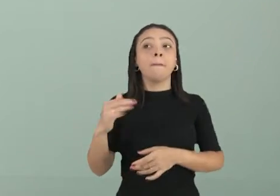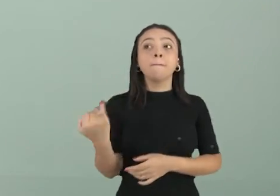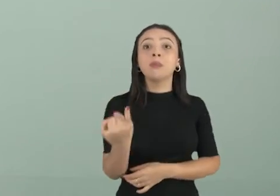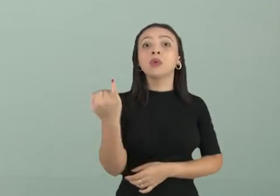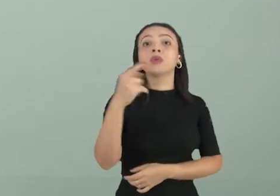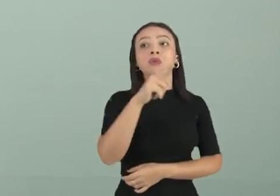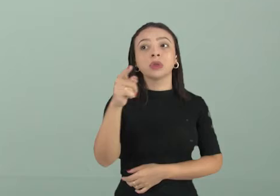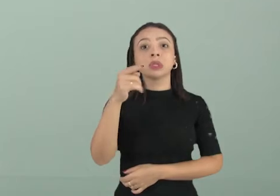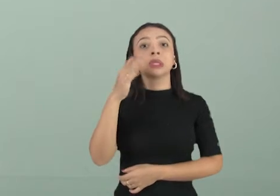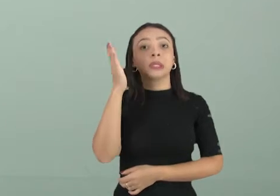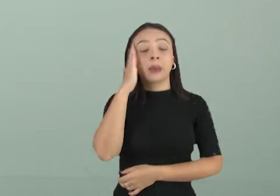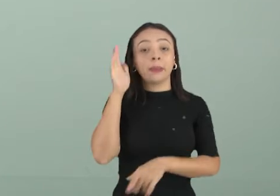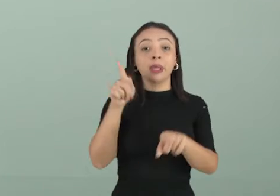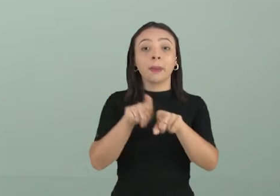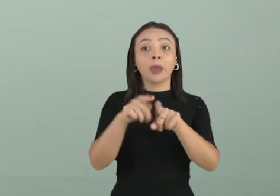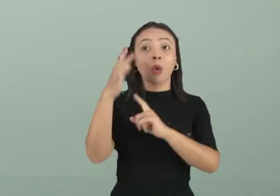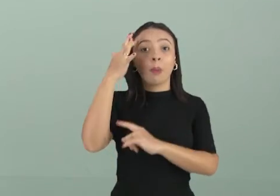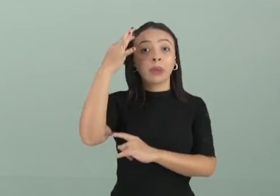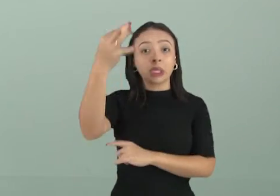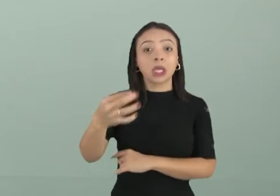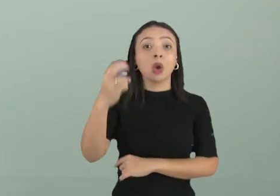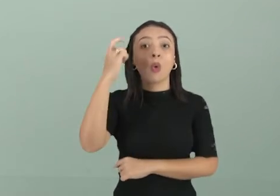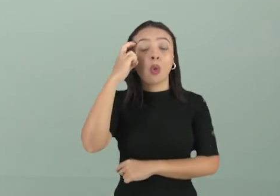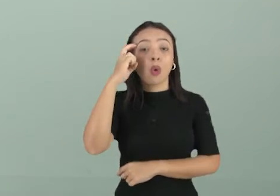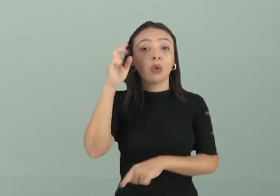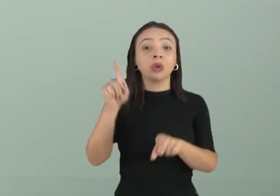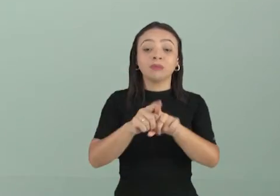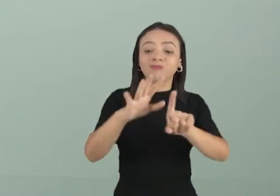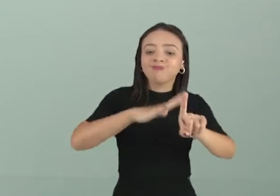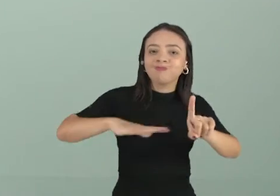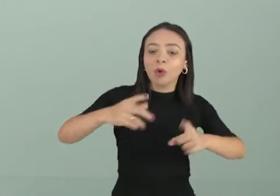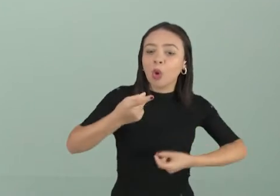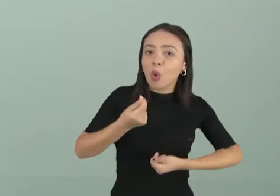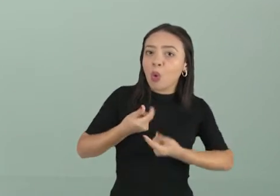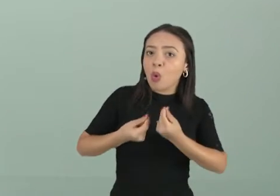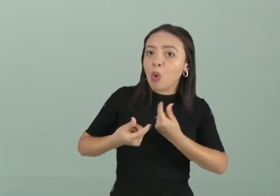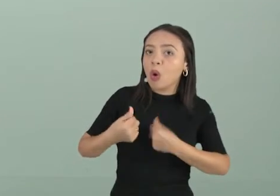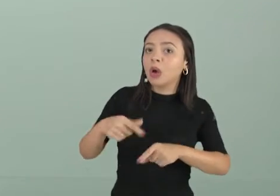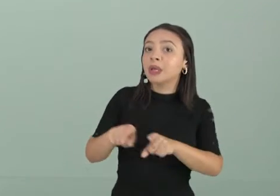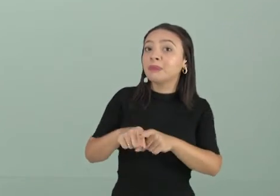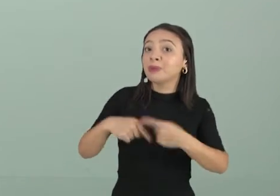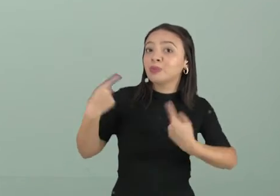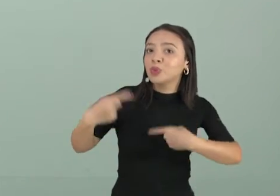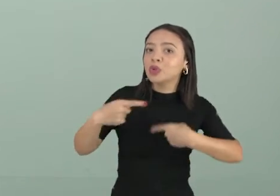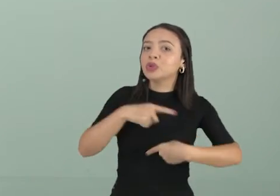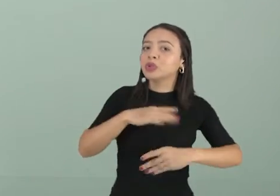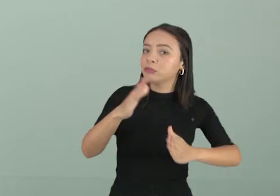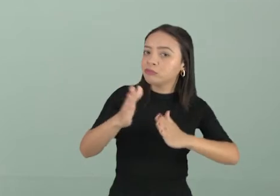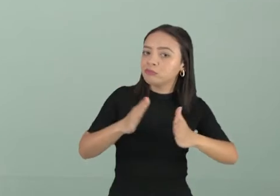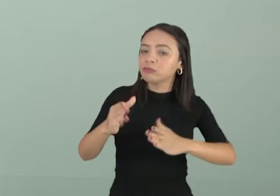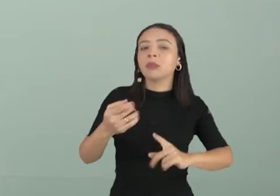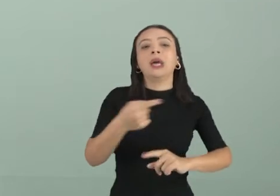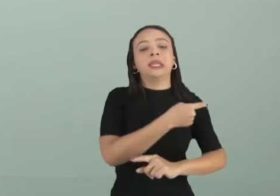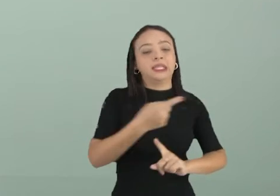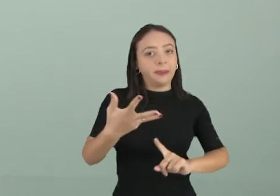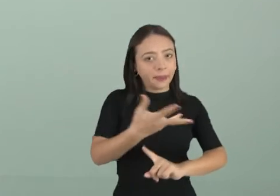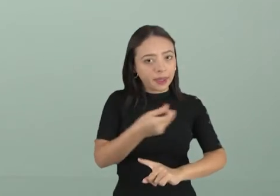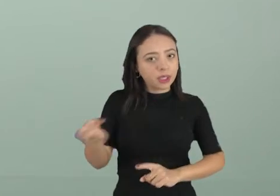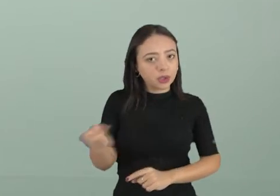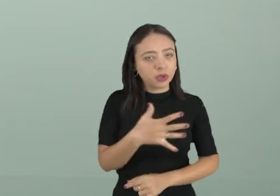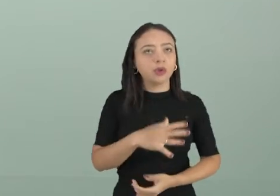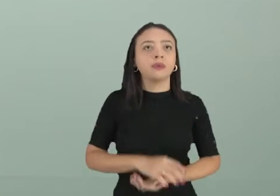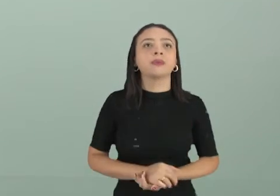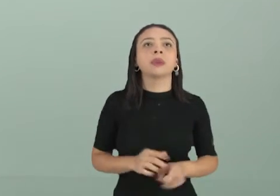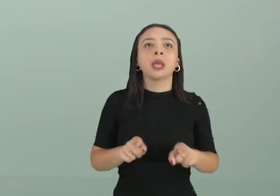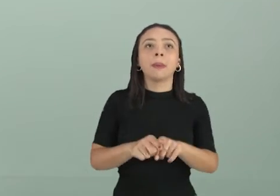entender esse contexto cultural, socioeconômico e político dessa época. E aí nós vamos ter